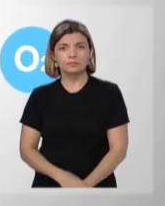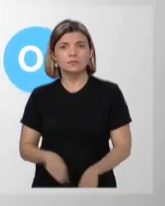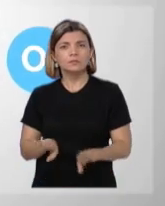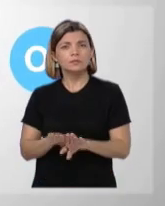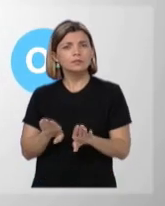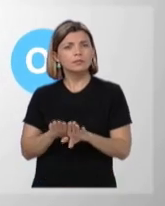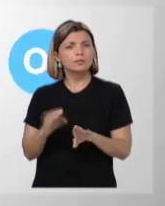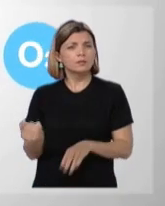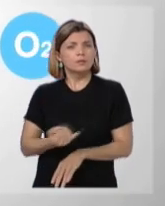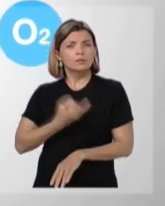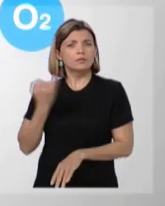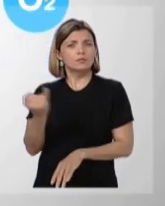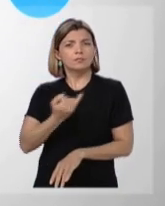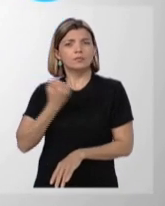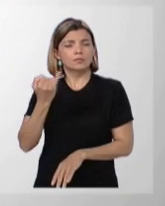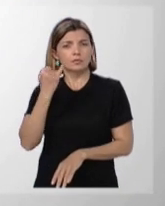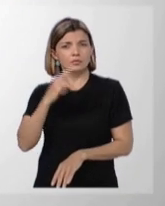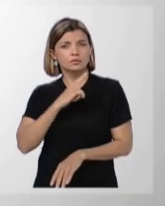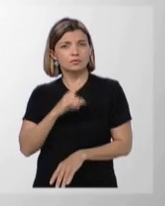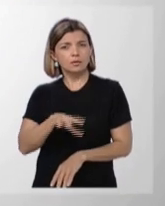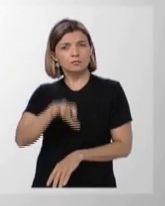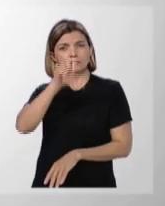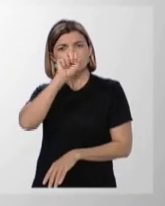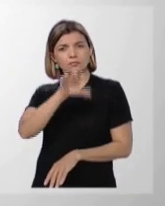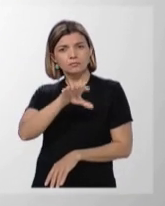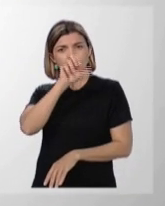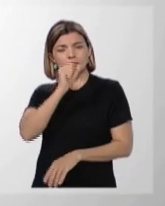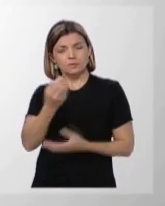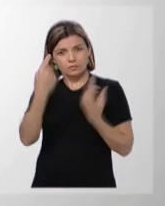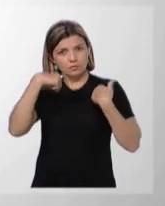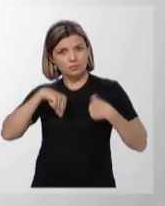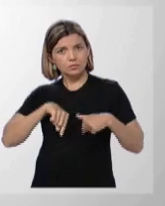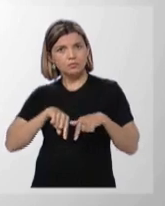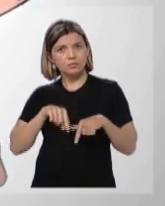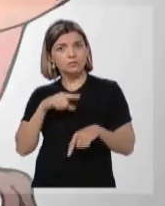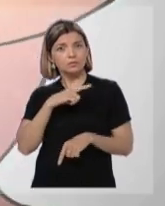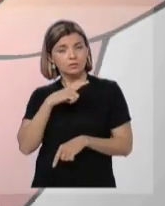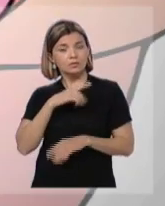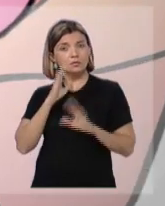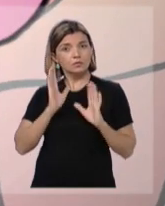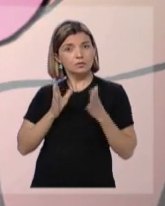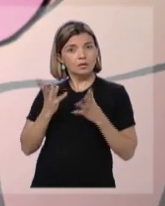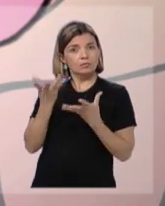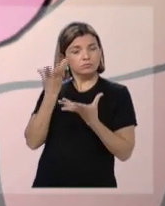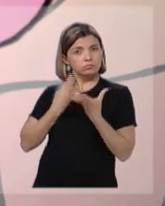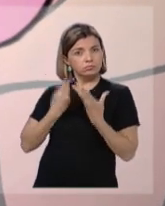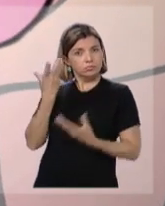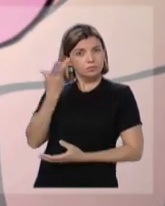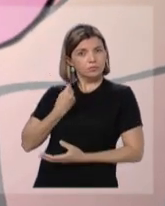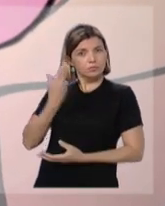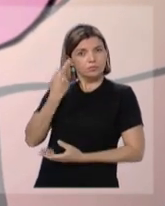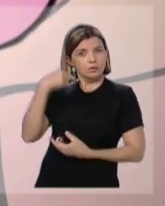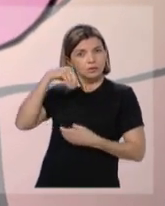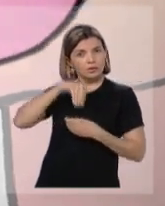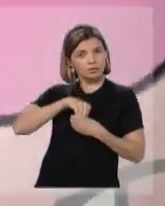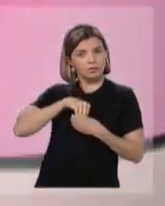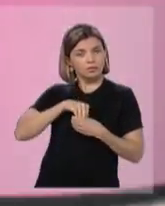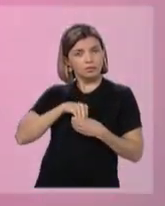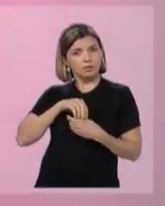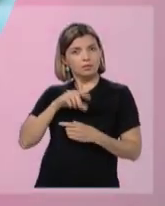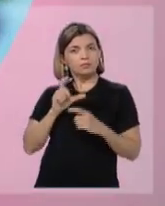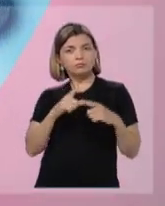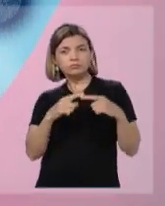É também uma molécula fundamental no processo de respiração celular aeróbia, sendo absorvido e conduzido até